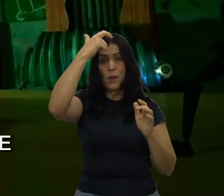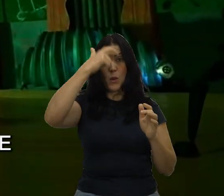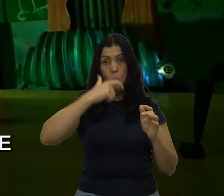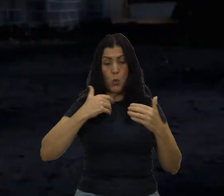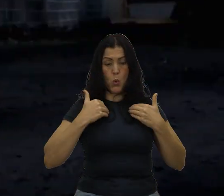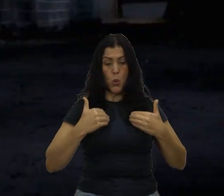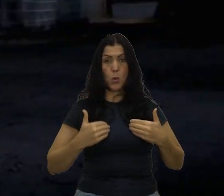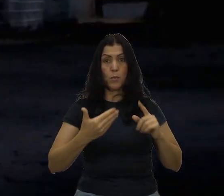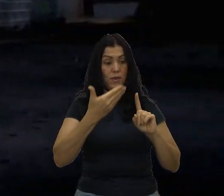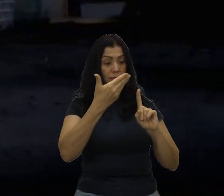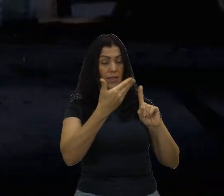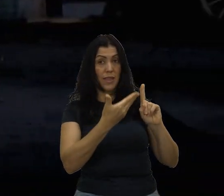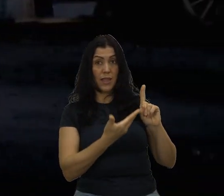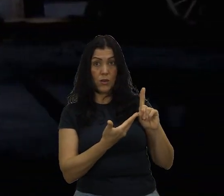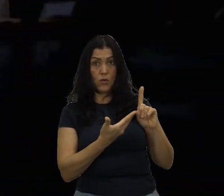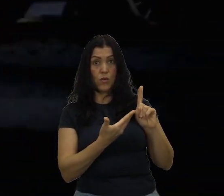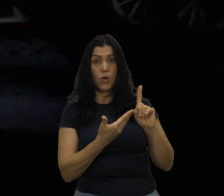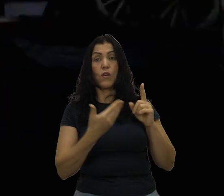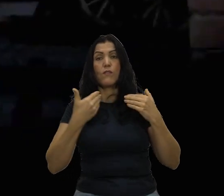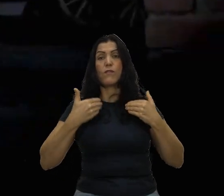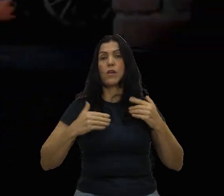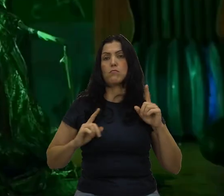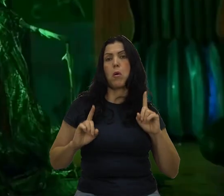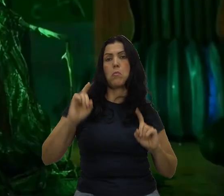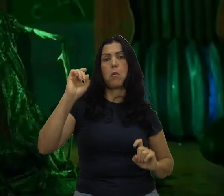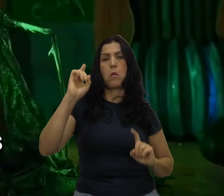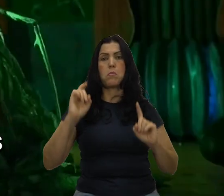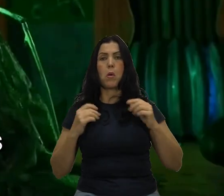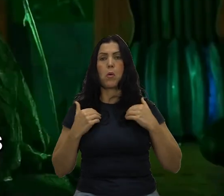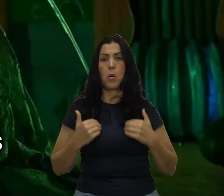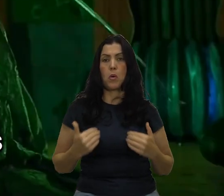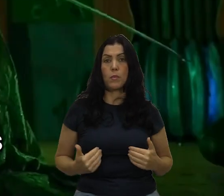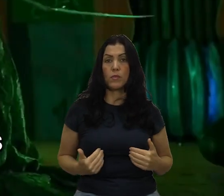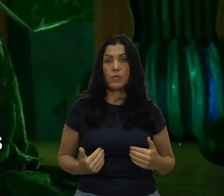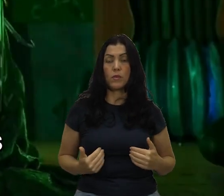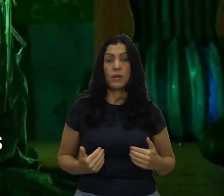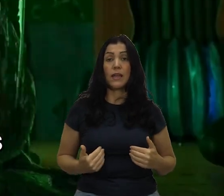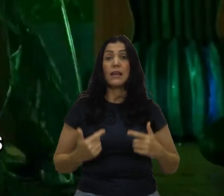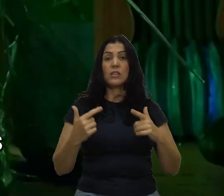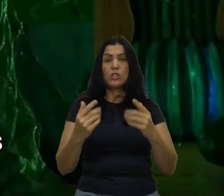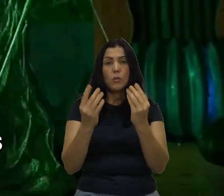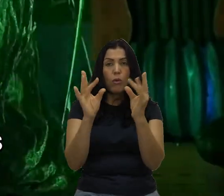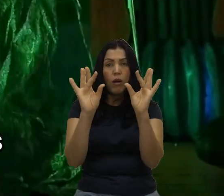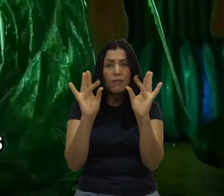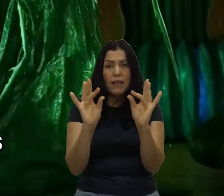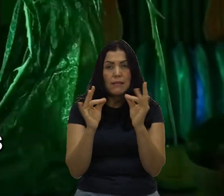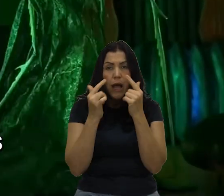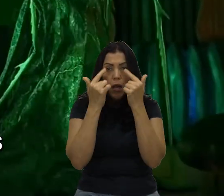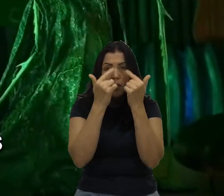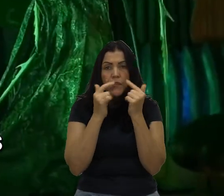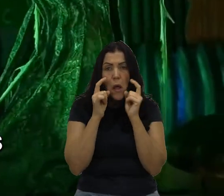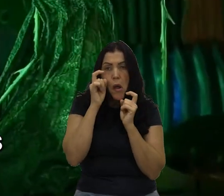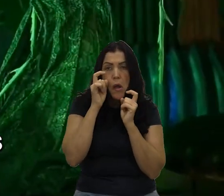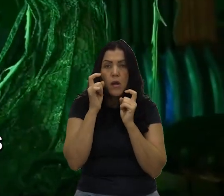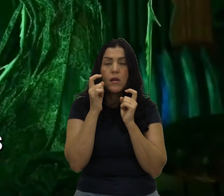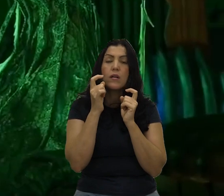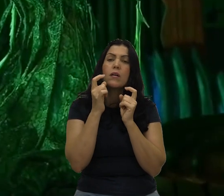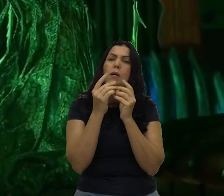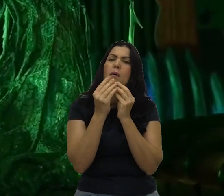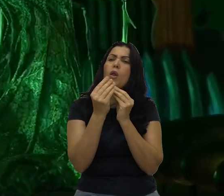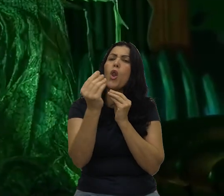de corpo inteiro e podemos ver o cenário e a expressão corporal. Esse plano perde as sutilezas das